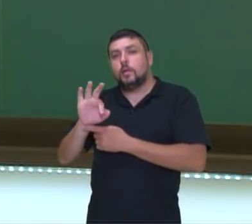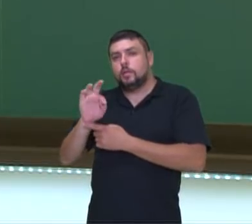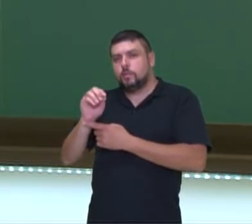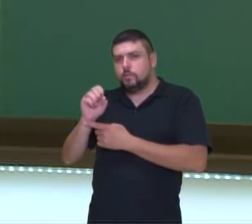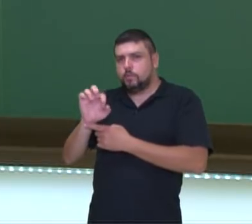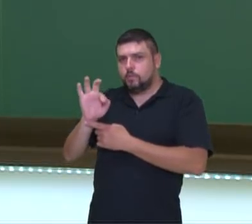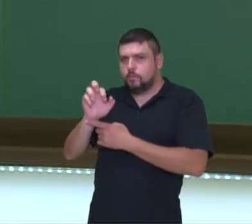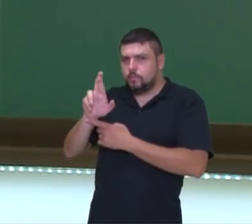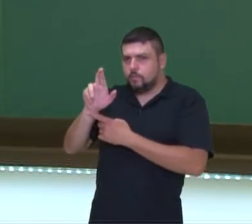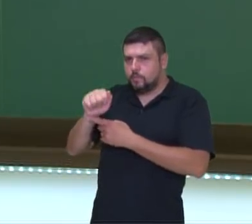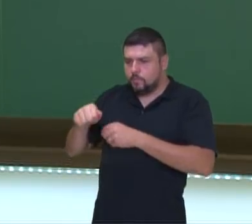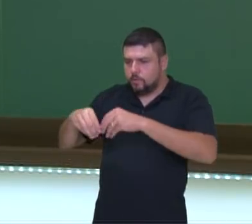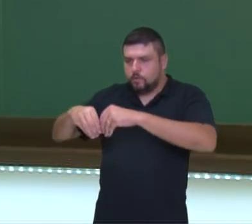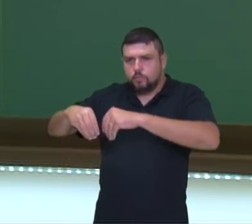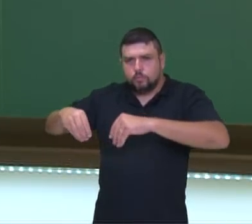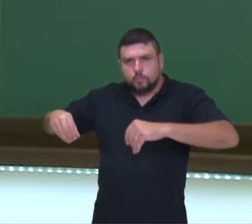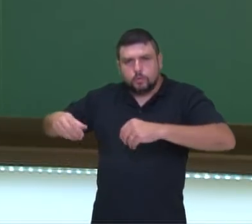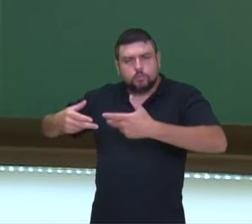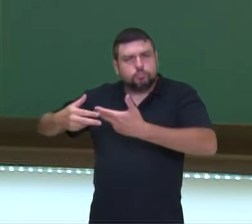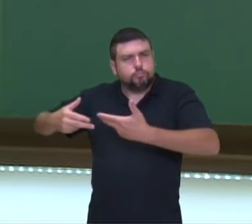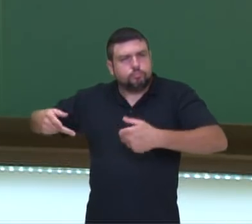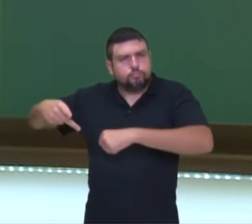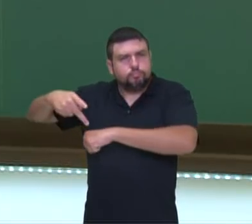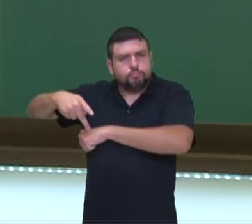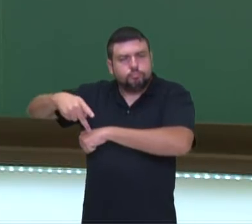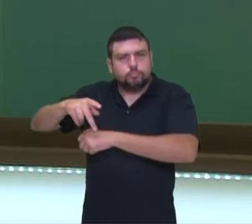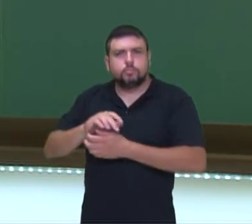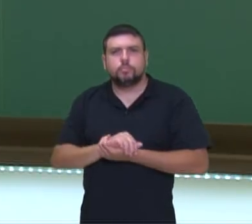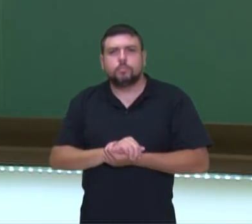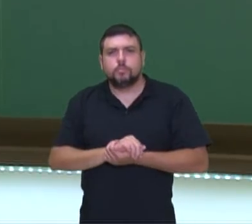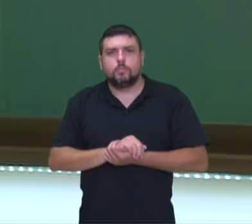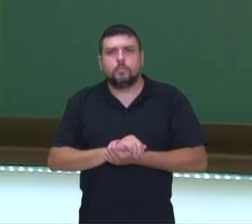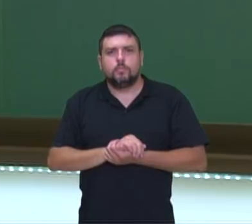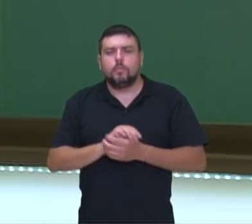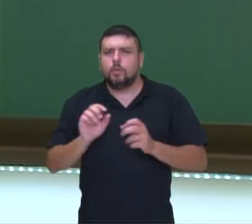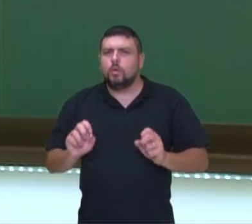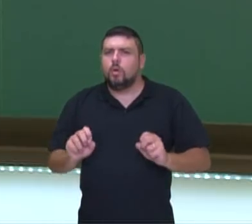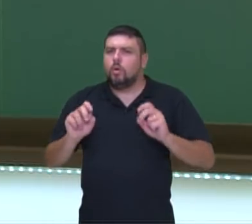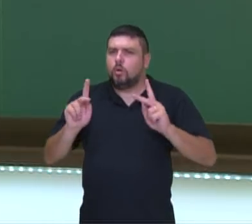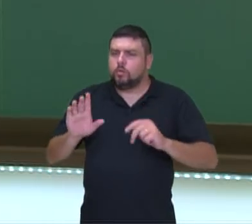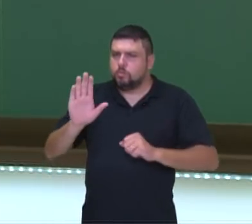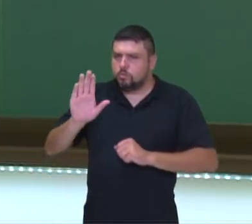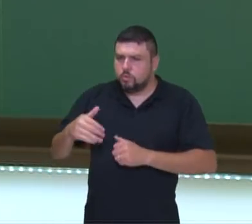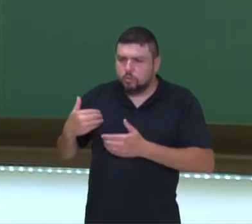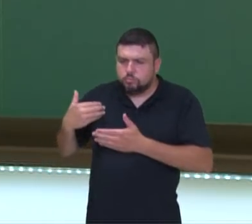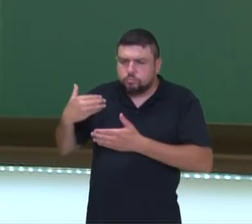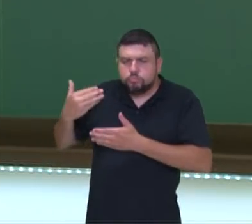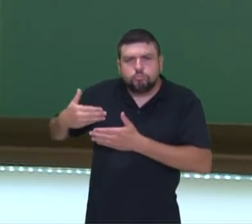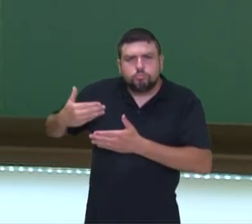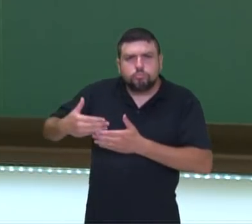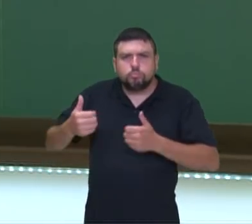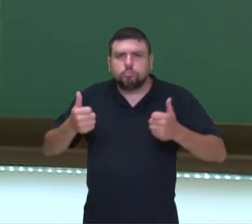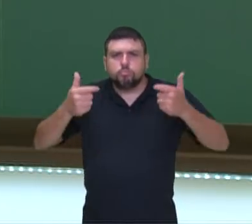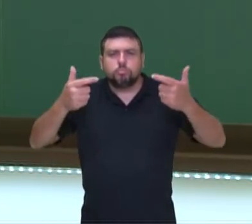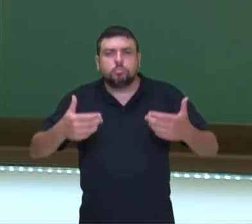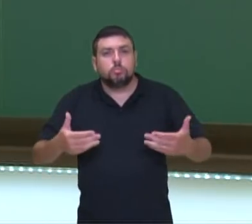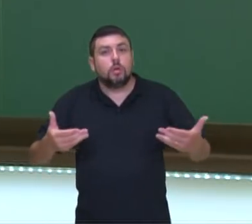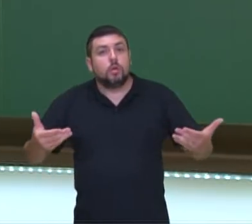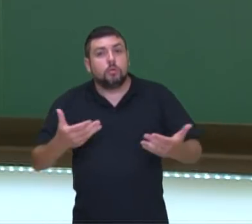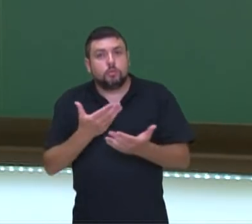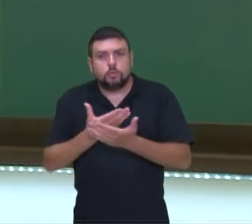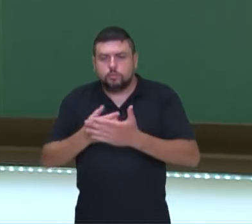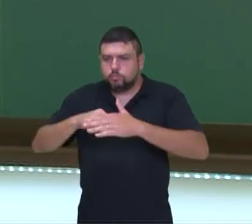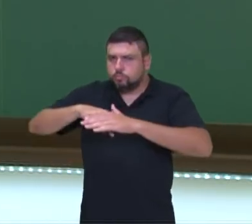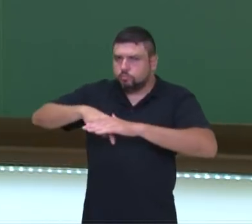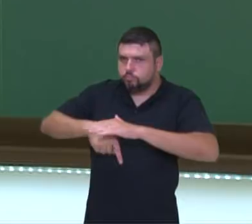solo do nosso planeta? E a gente já está falando um pouquinho sobre essa litosfera e nessa aula nós vamos aprofundar os